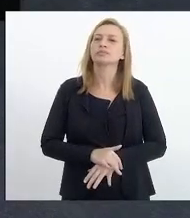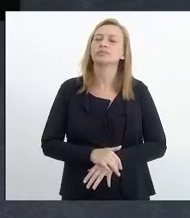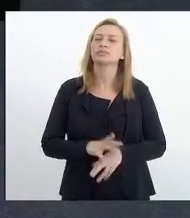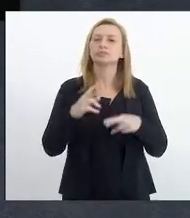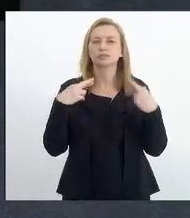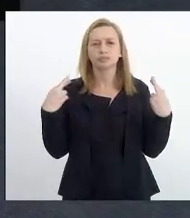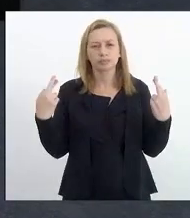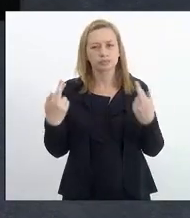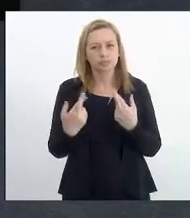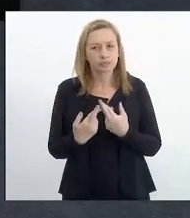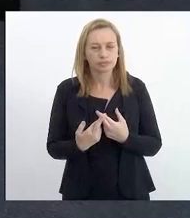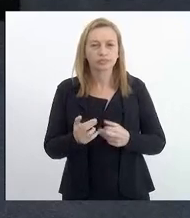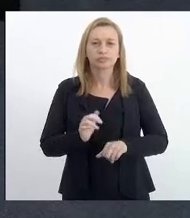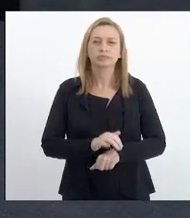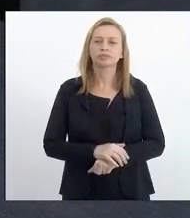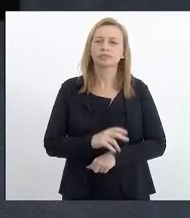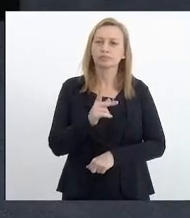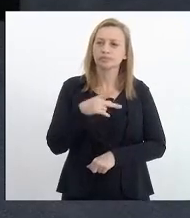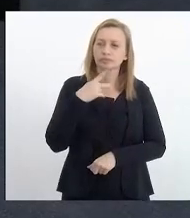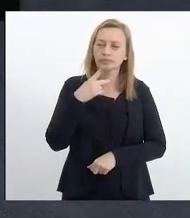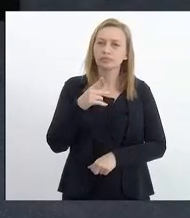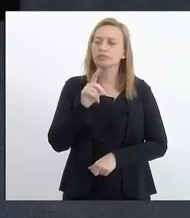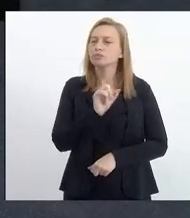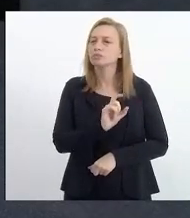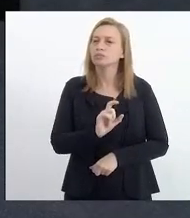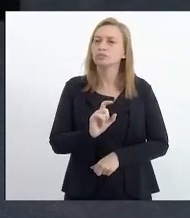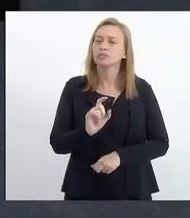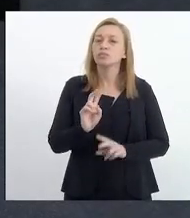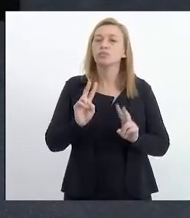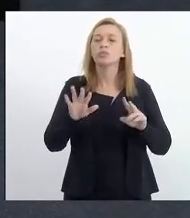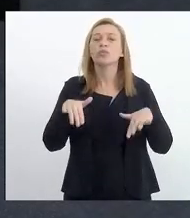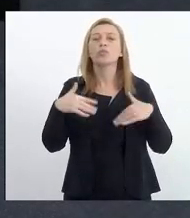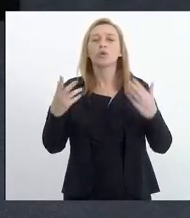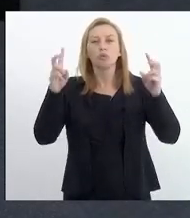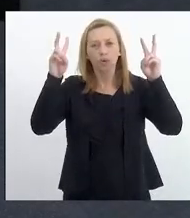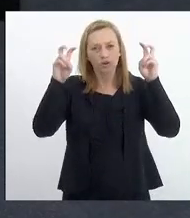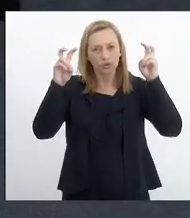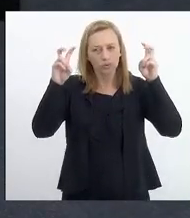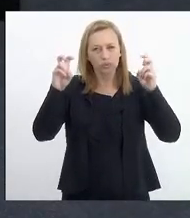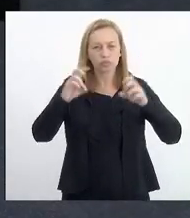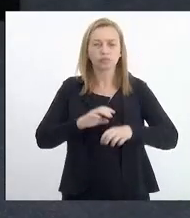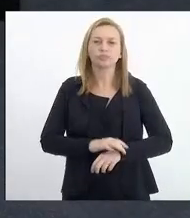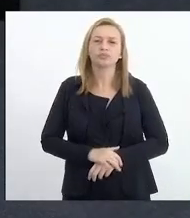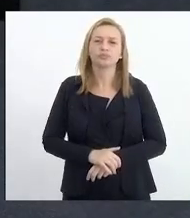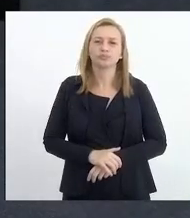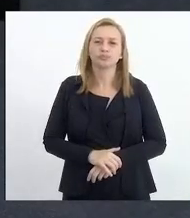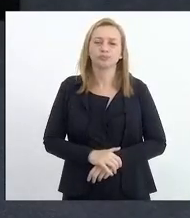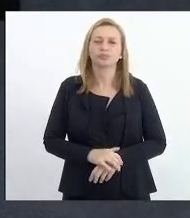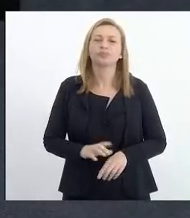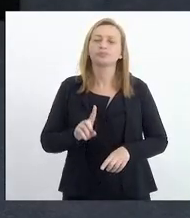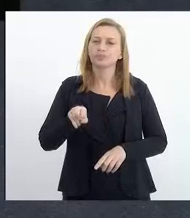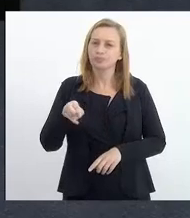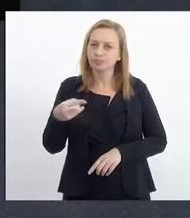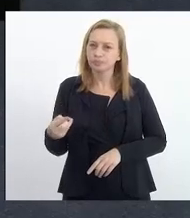reunião, dizemos do que estamos tratando e, em